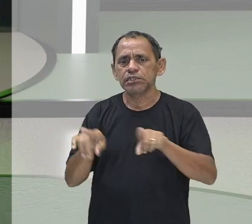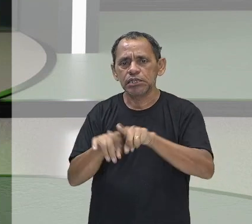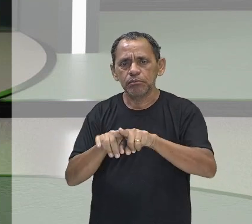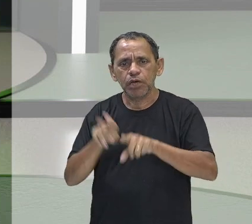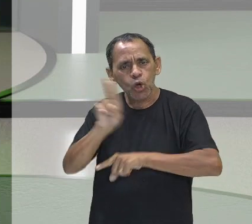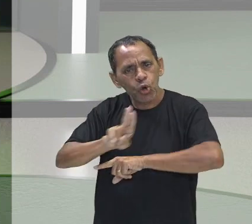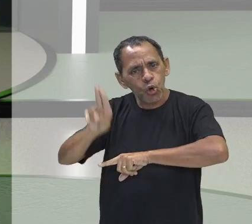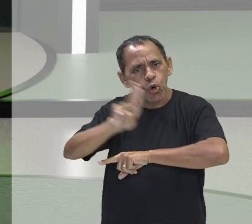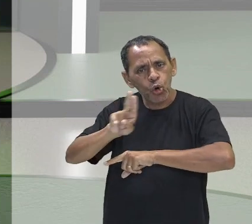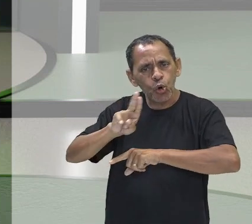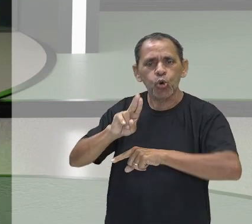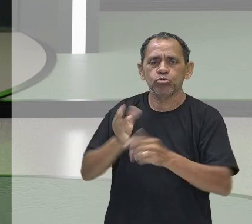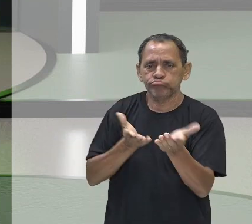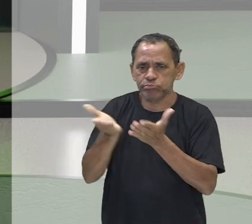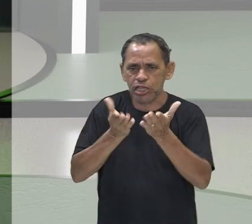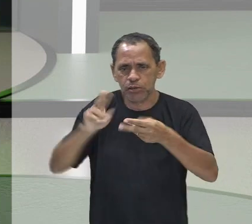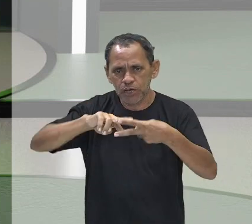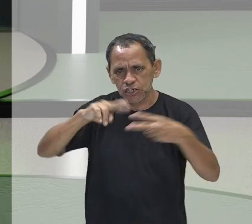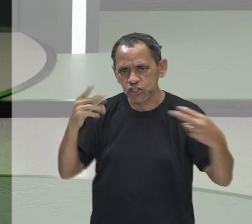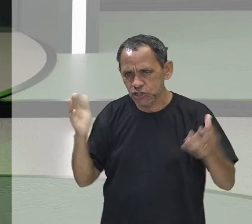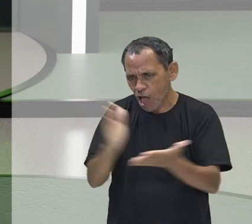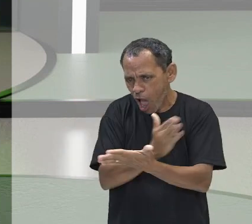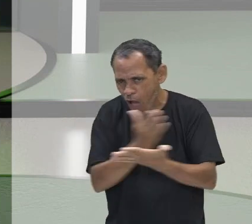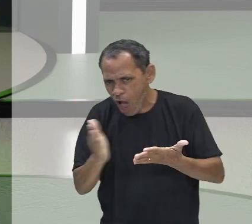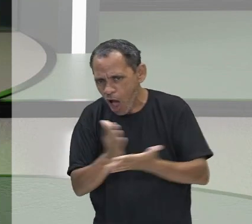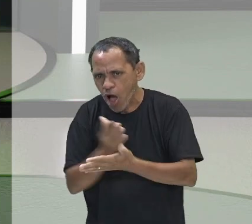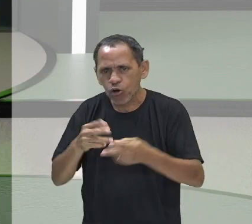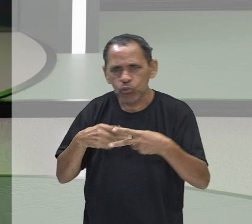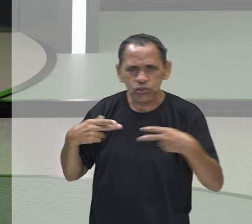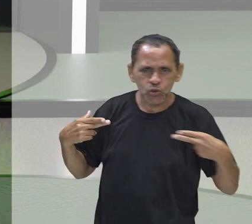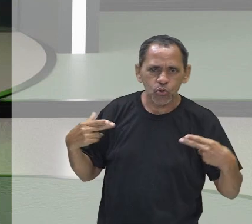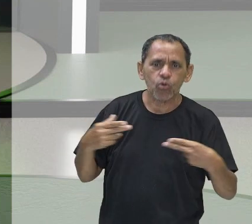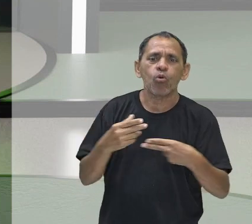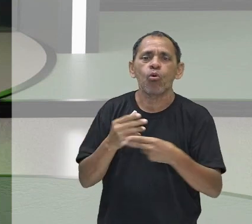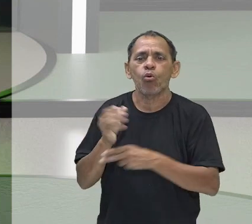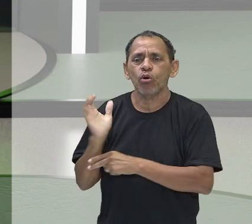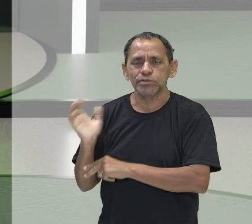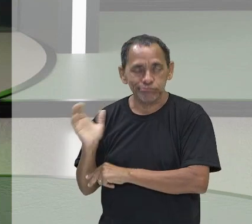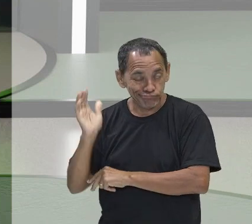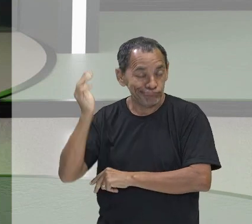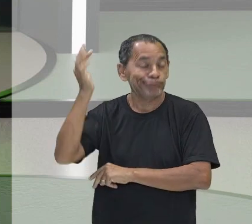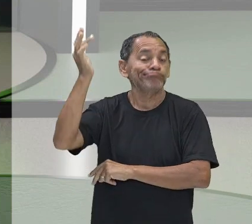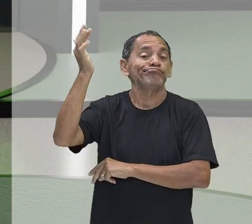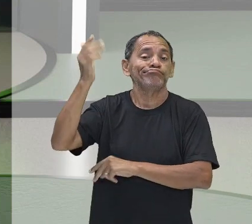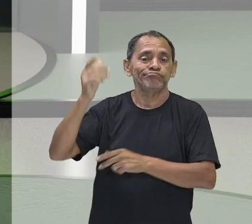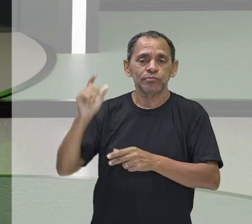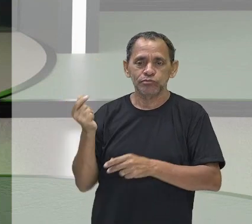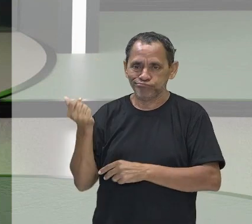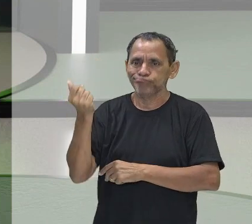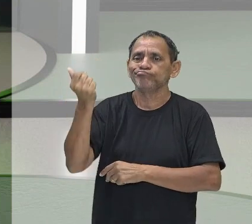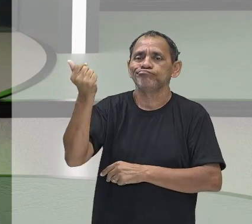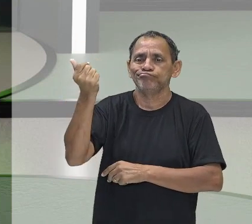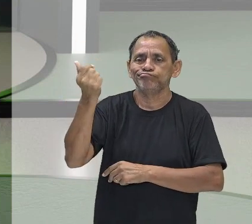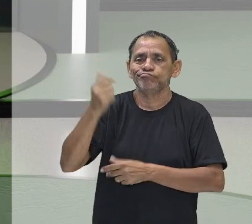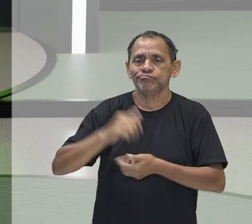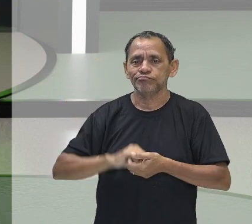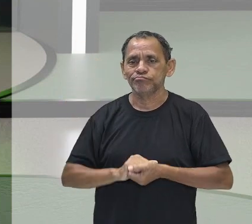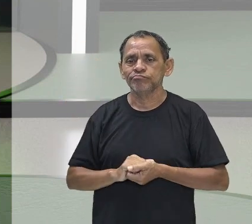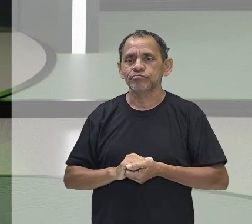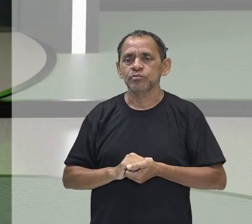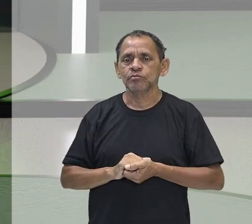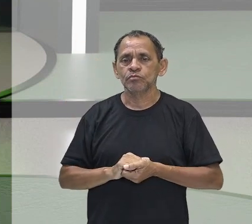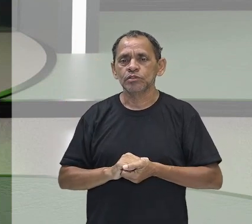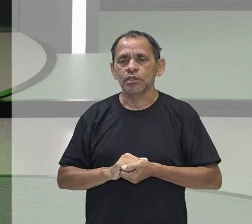terapia gênica, em alguns casos, ainda é muito cara. Então, vocês viram